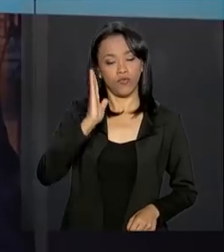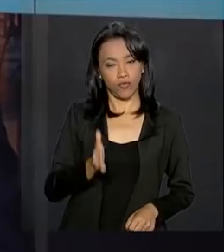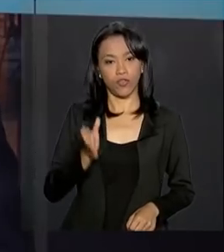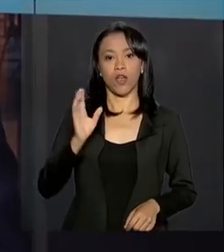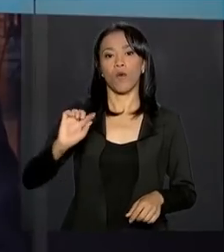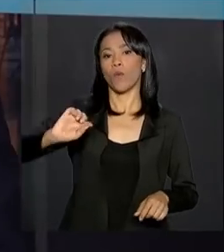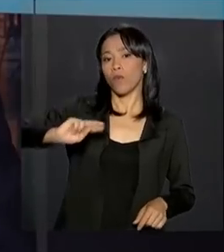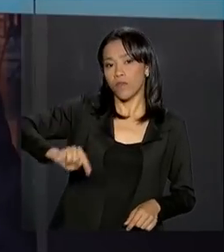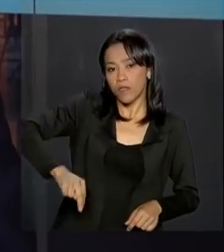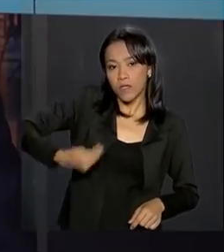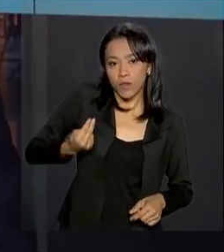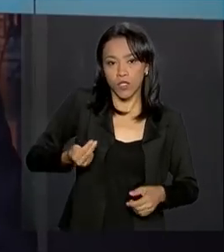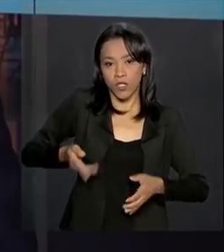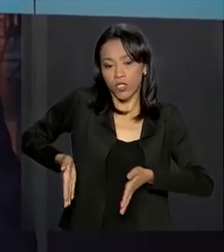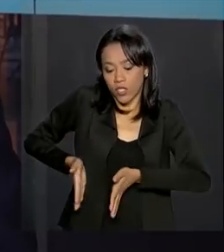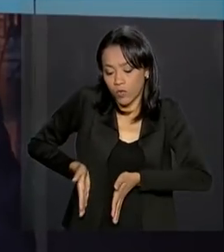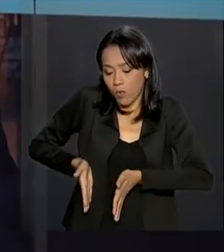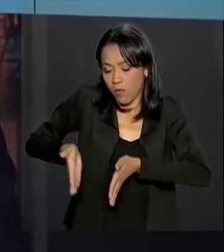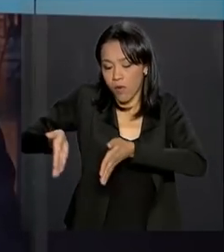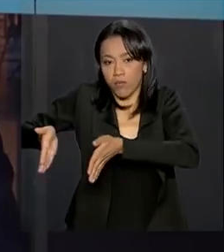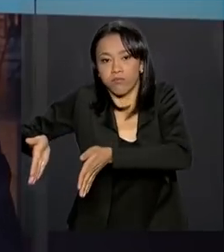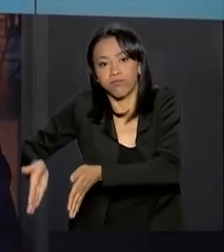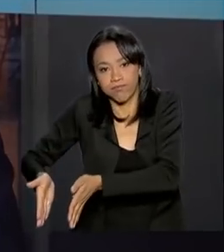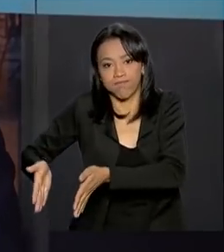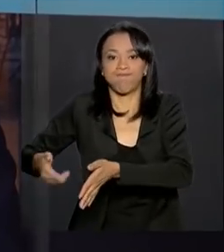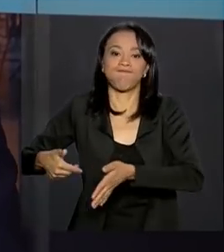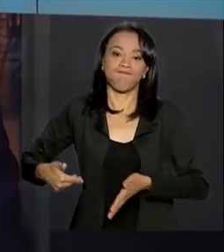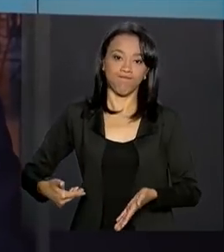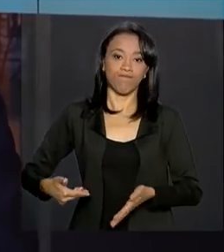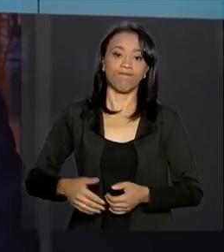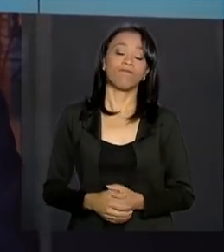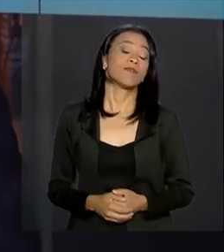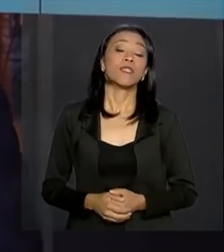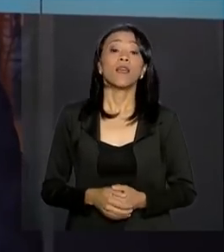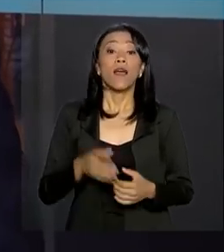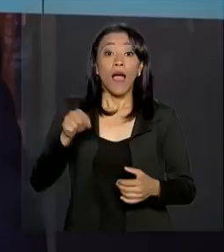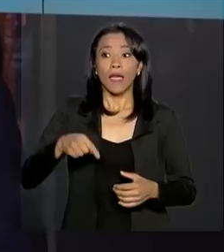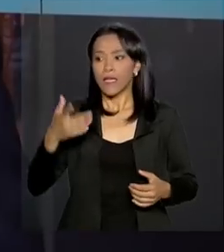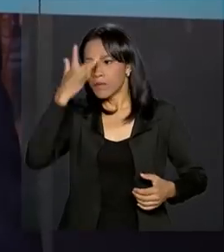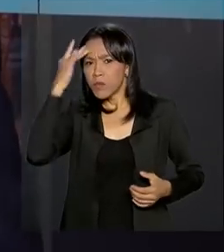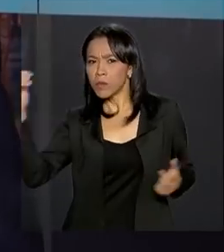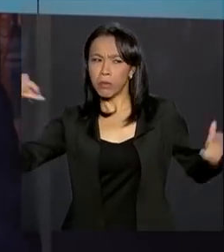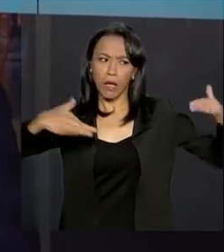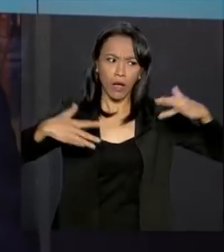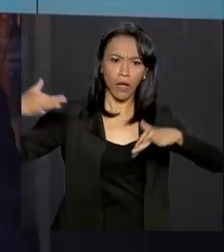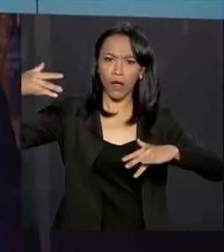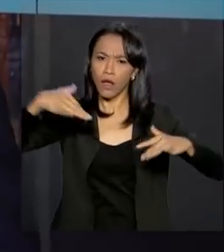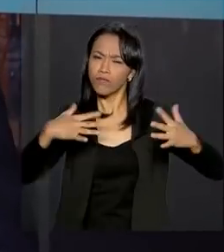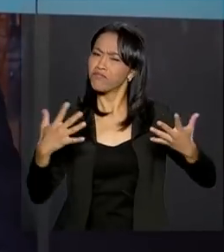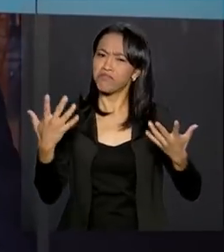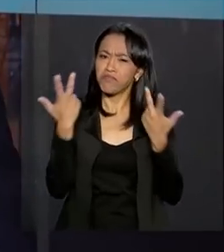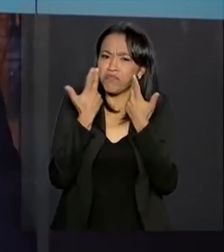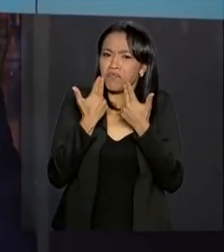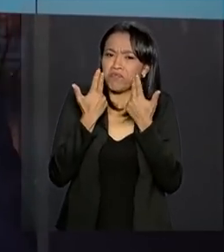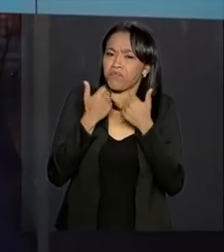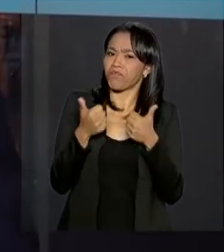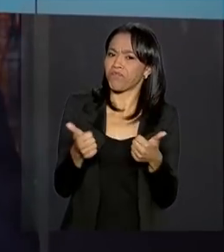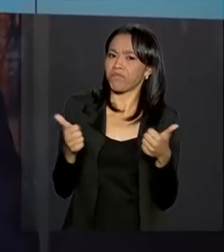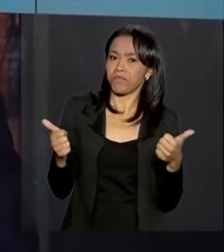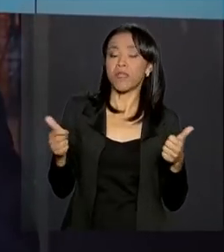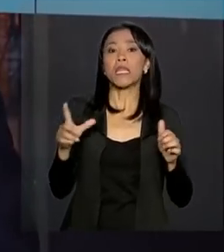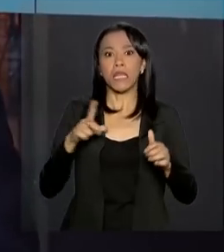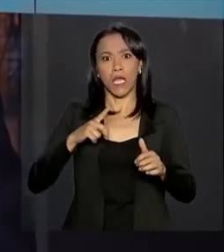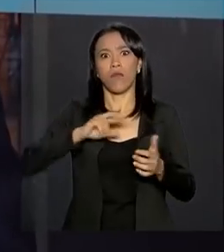à cirurgia de retirada da bolsa de colostomia. A movimentação por aqui é bastante tranquila, mas há